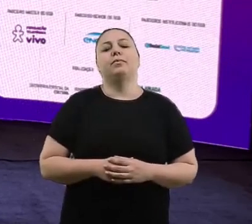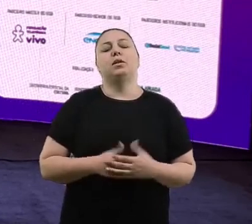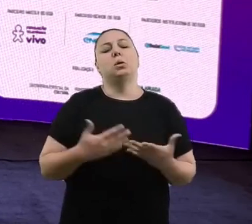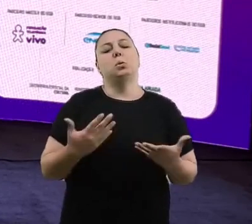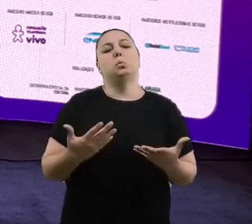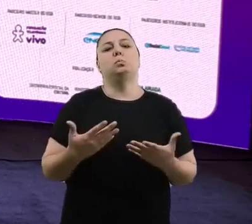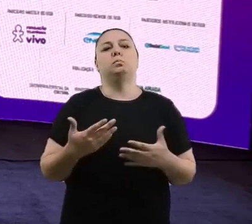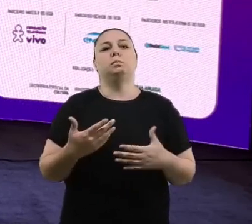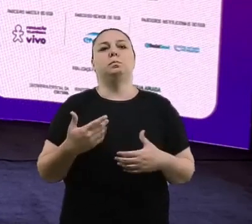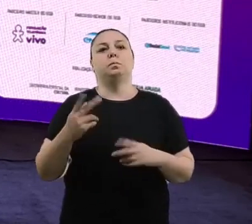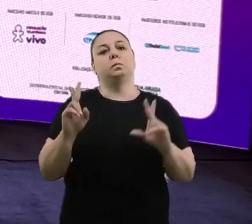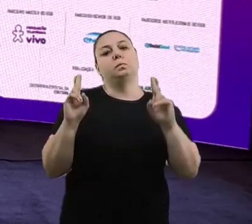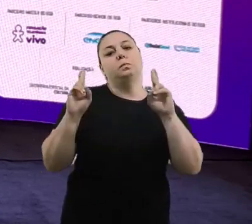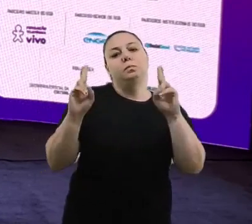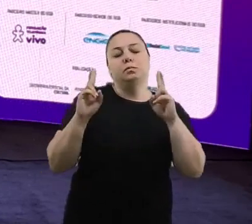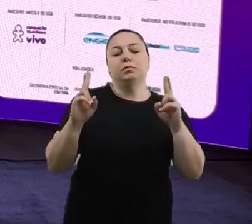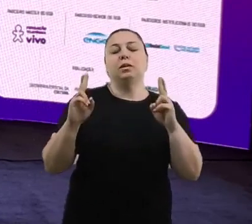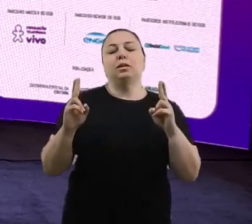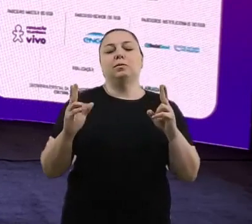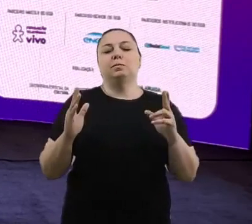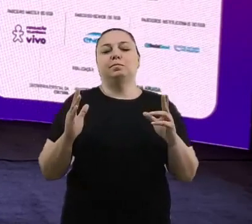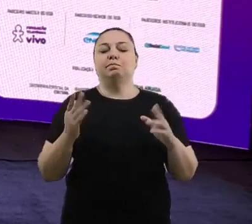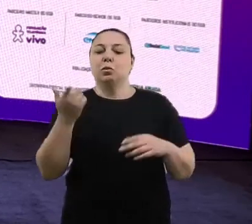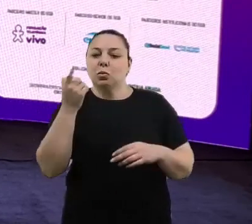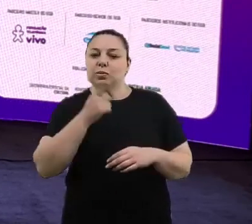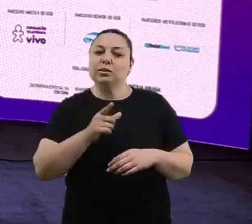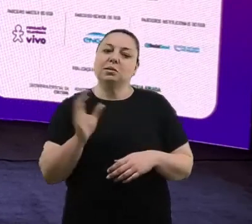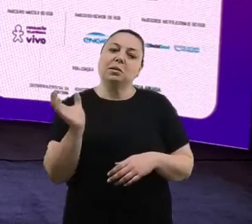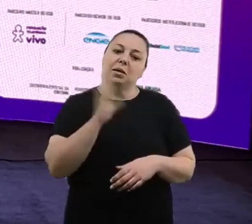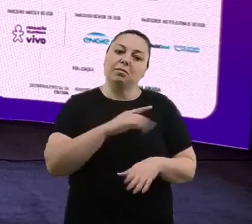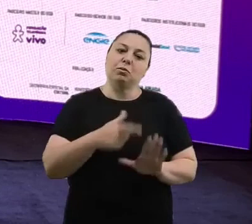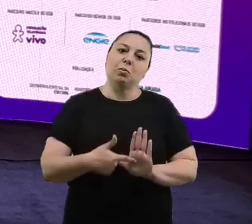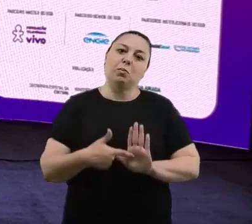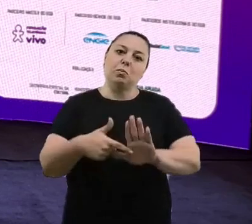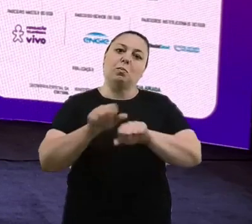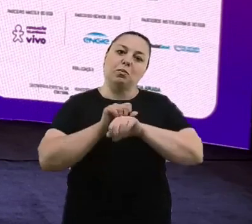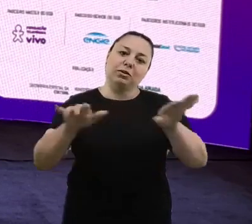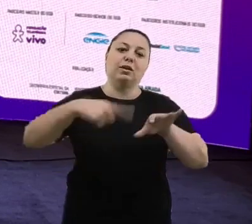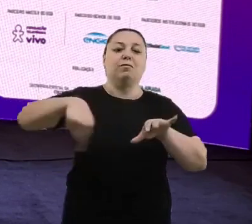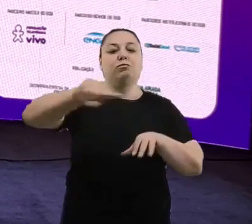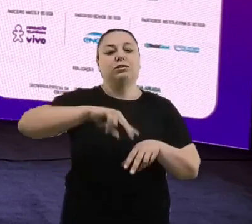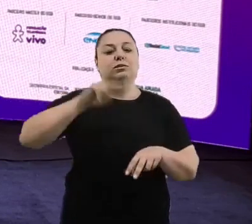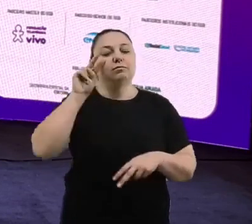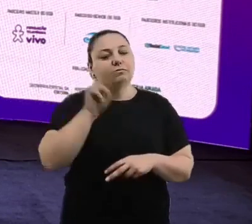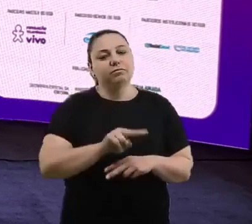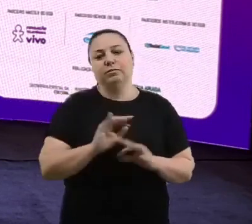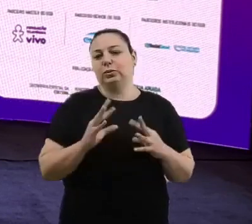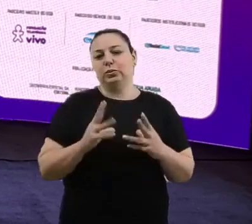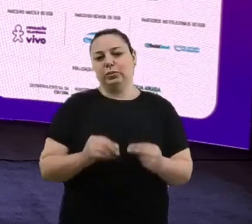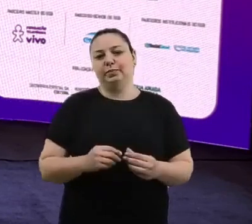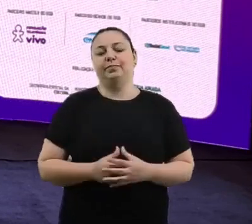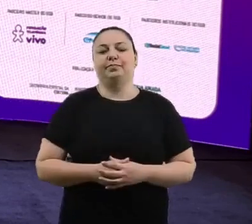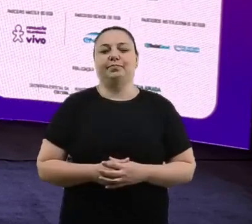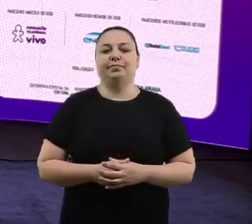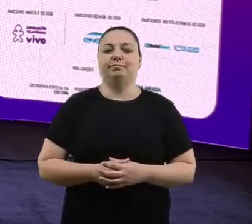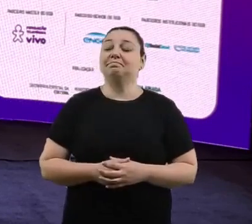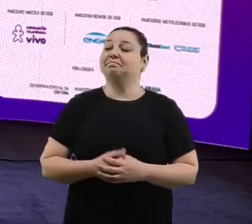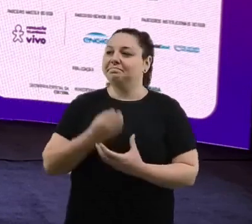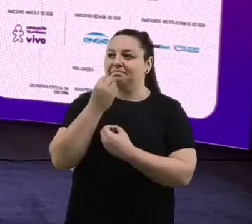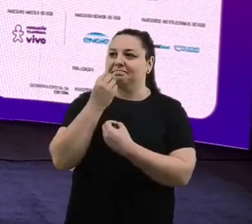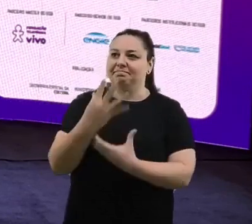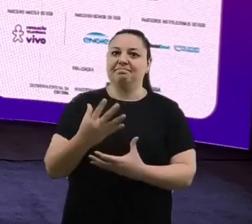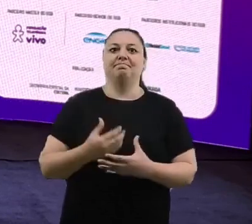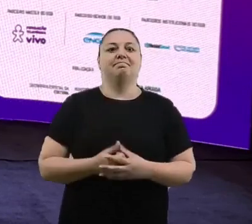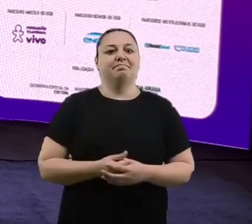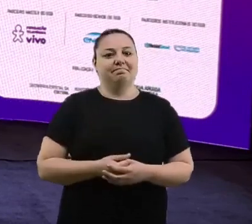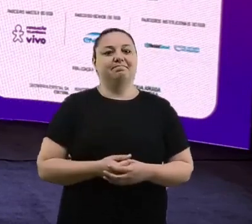espero que essas informações estejam públicas aí para serem acessadas por todos. Muito bom, Tiago. Eu acho que a gente